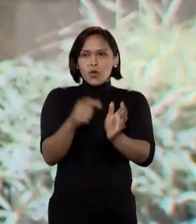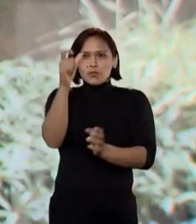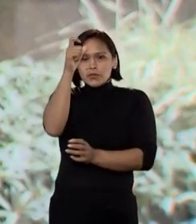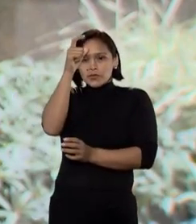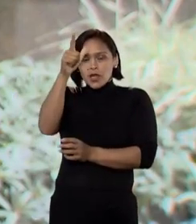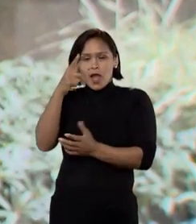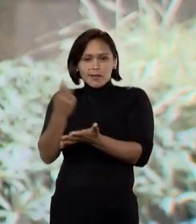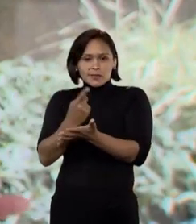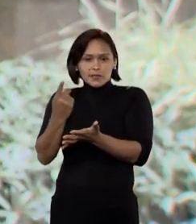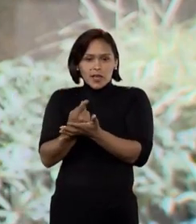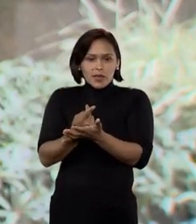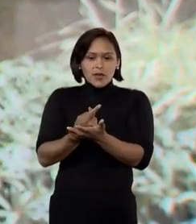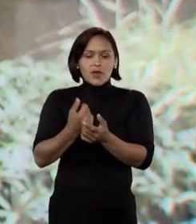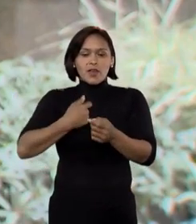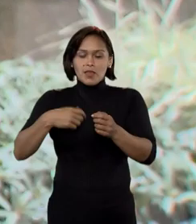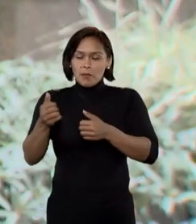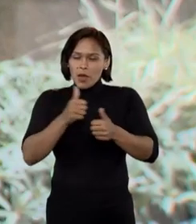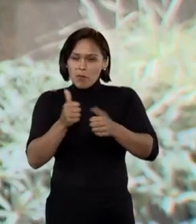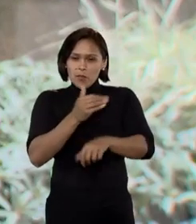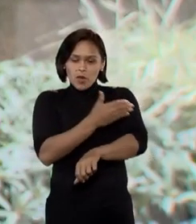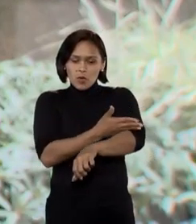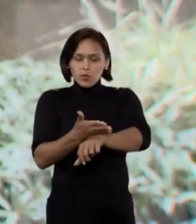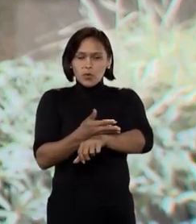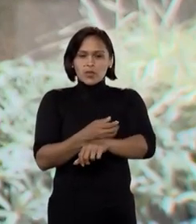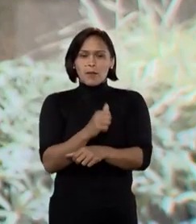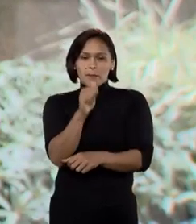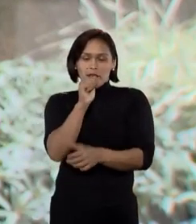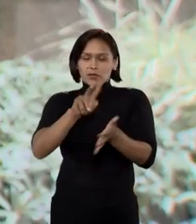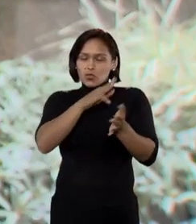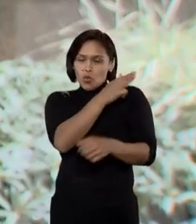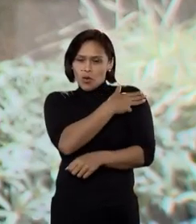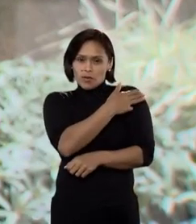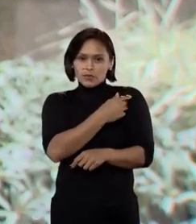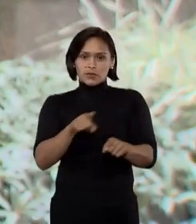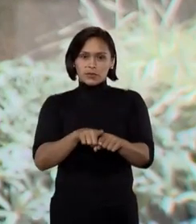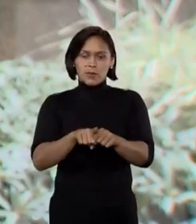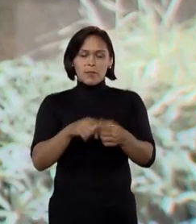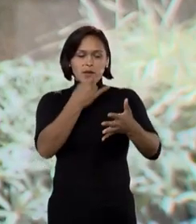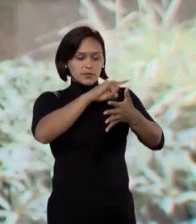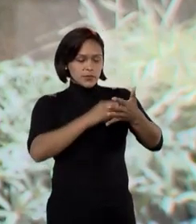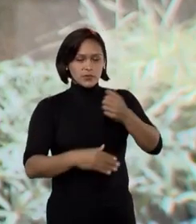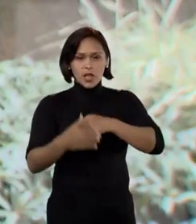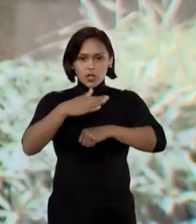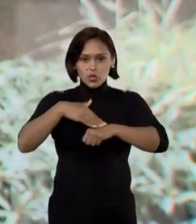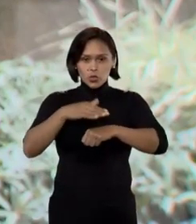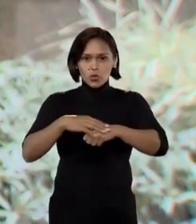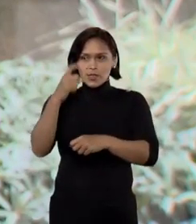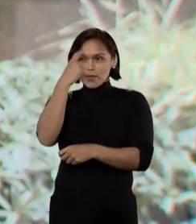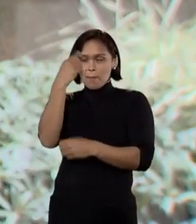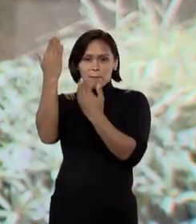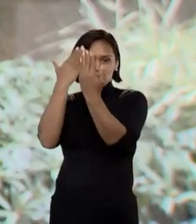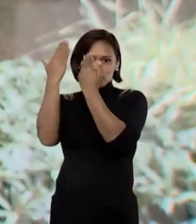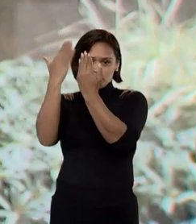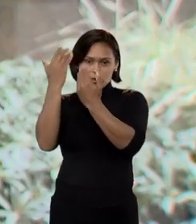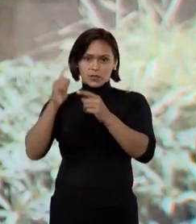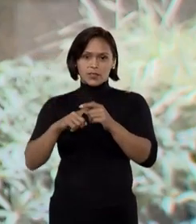transtornos mentais e de comportamento decorrentes do uso de álcool, concluindo pelo diagnóstico de doença